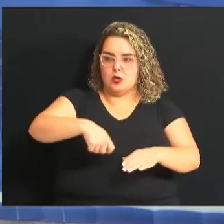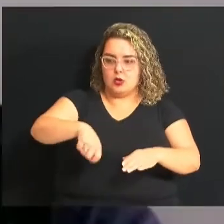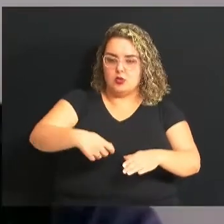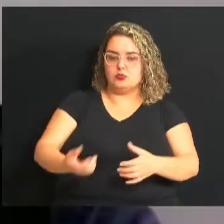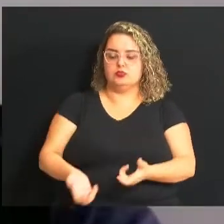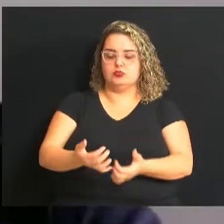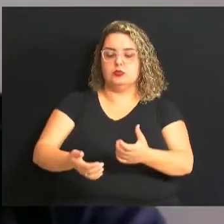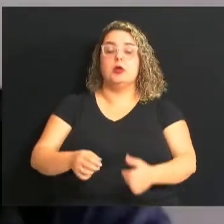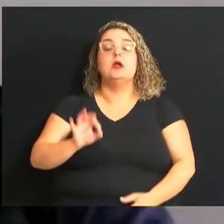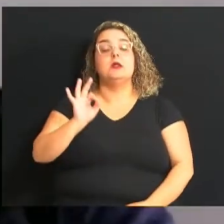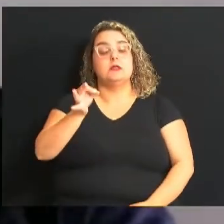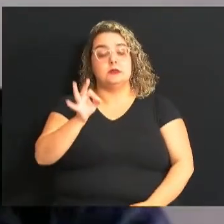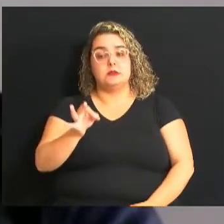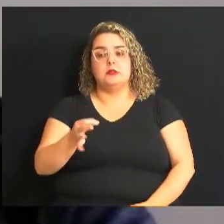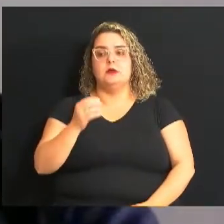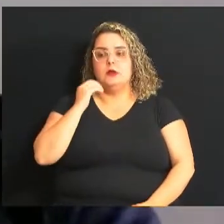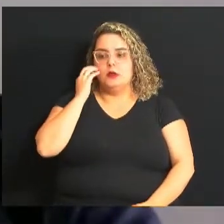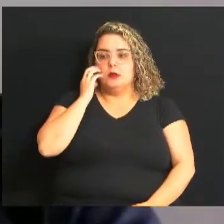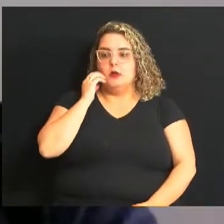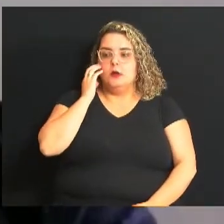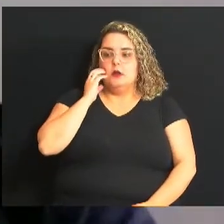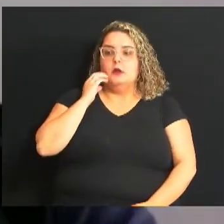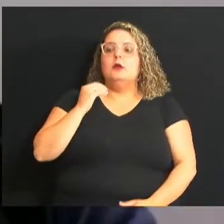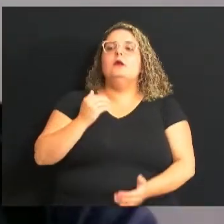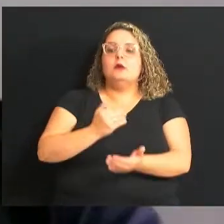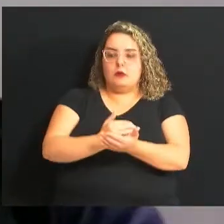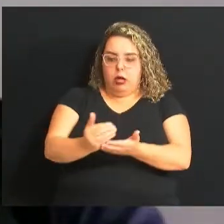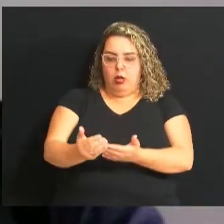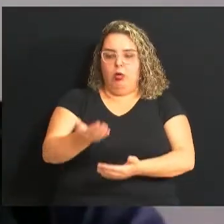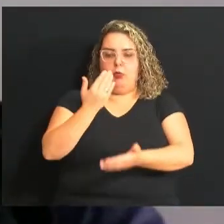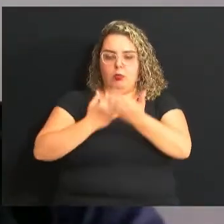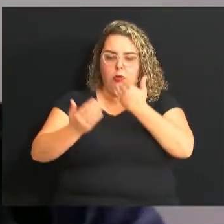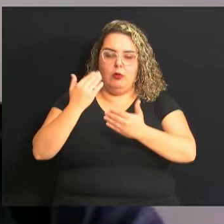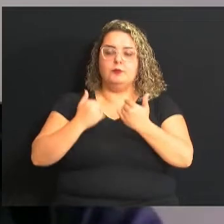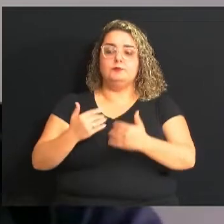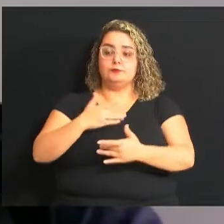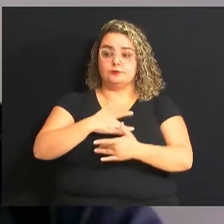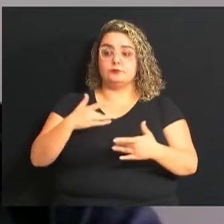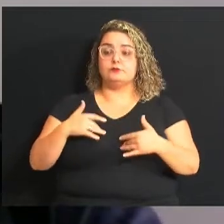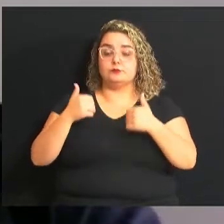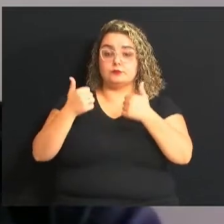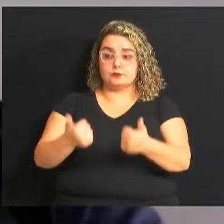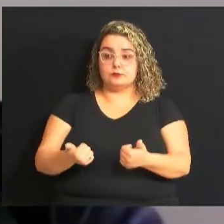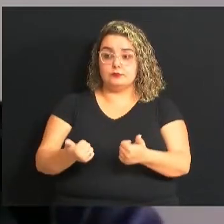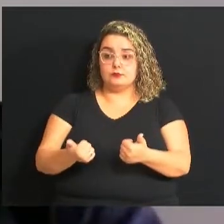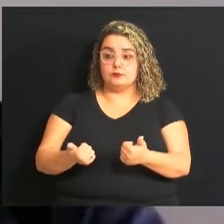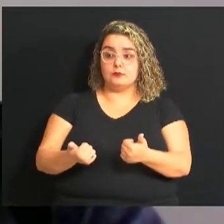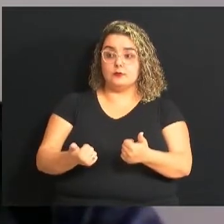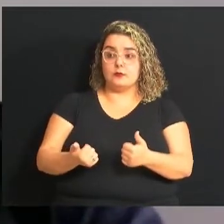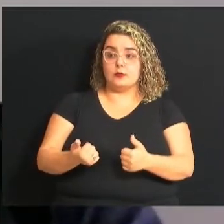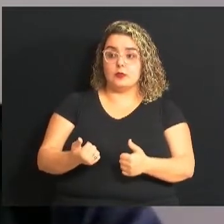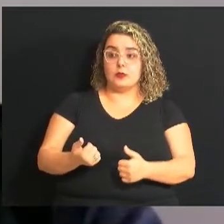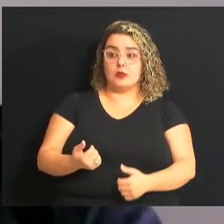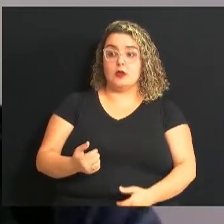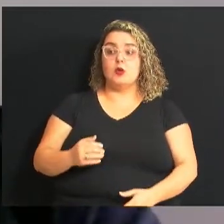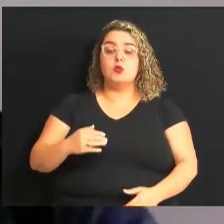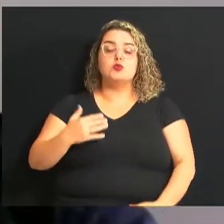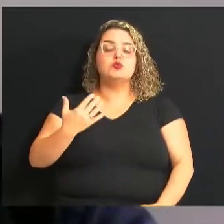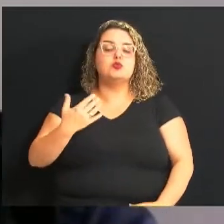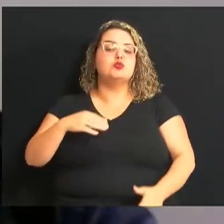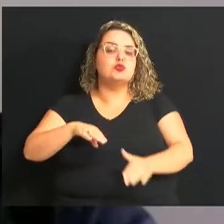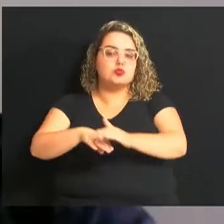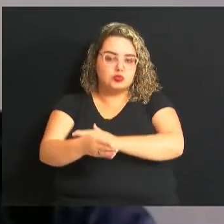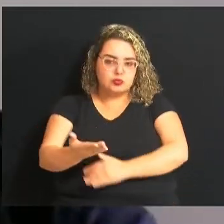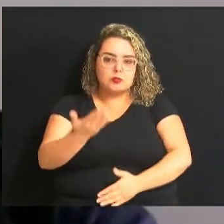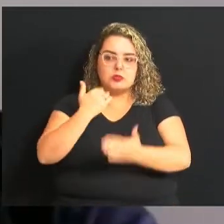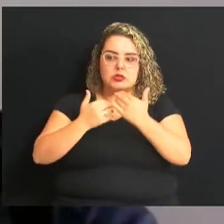Sim, correto. A introdução alimentar é muito importante, tá? Os primeiros os hábitos alimentares são formados